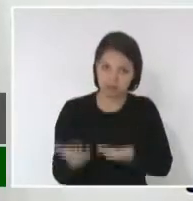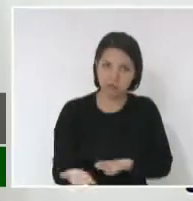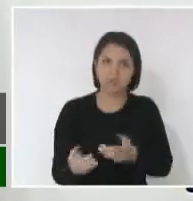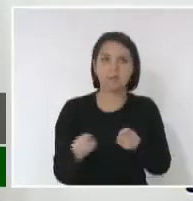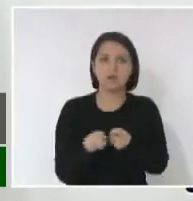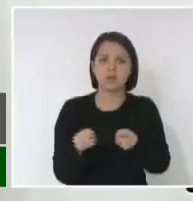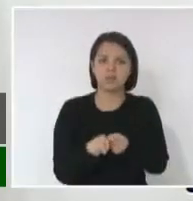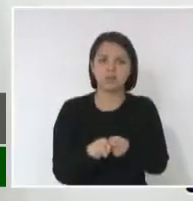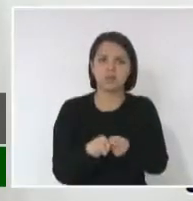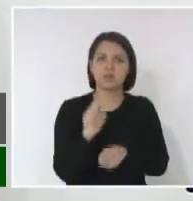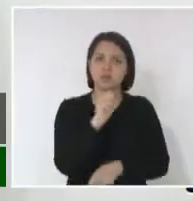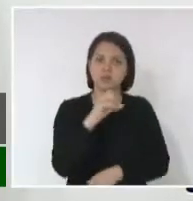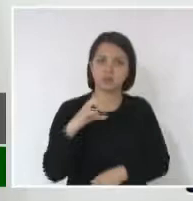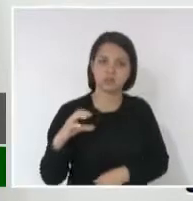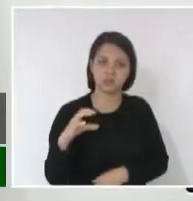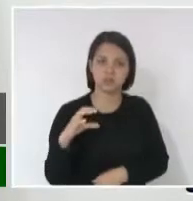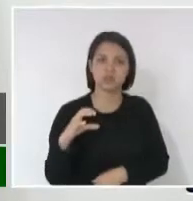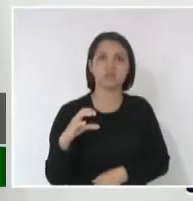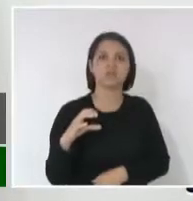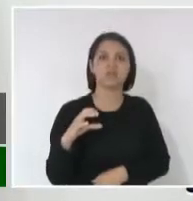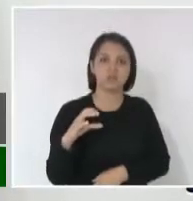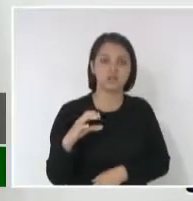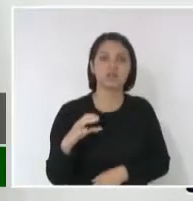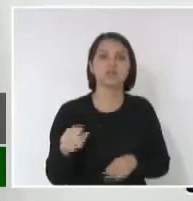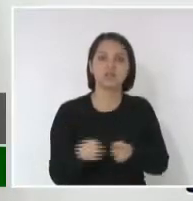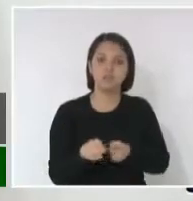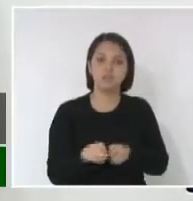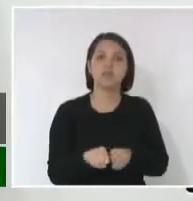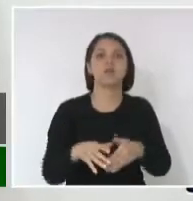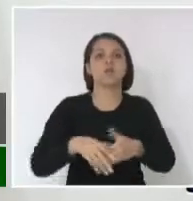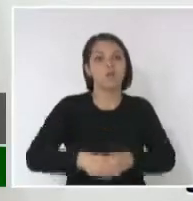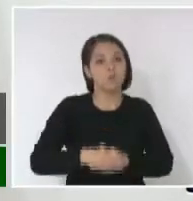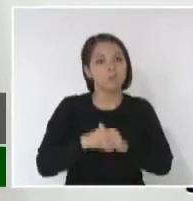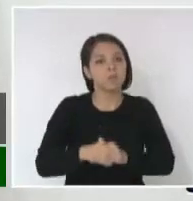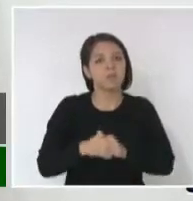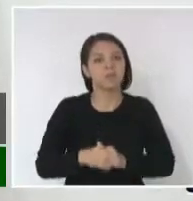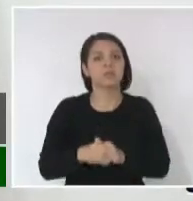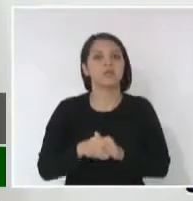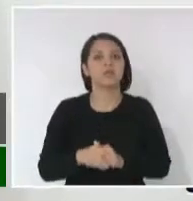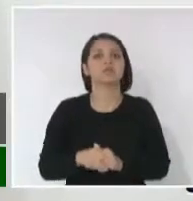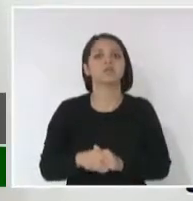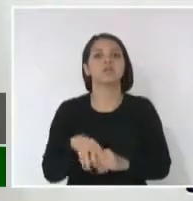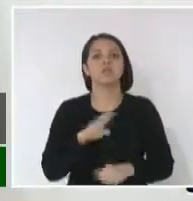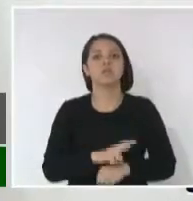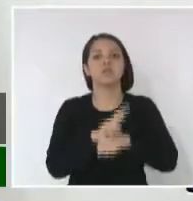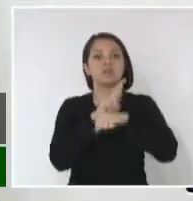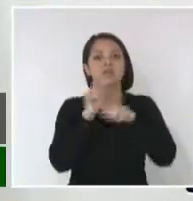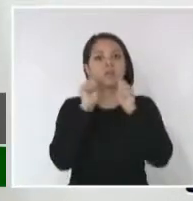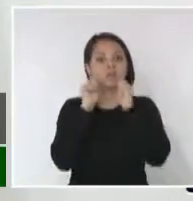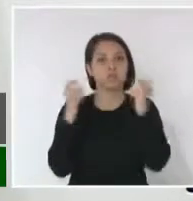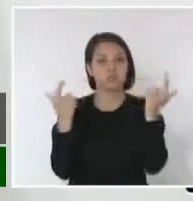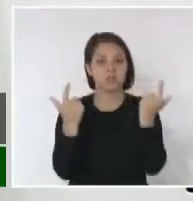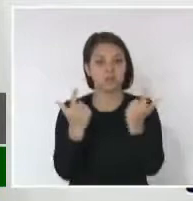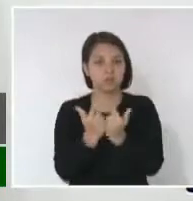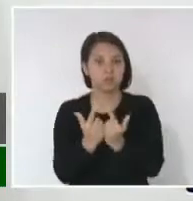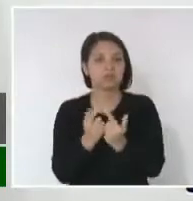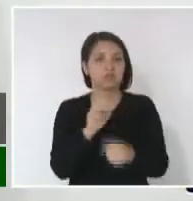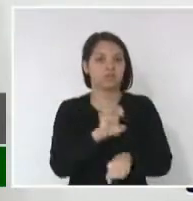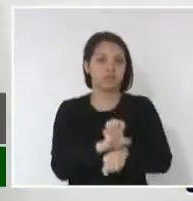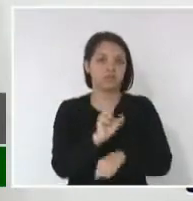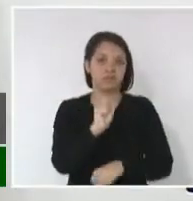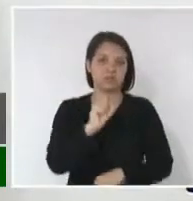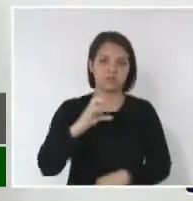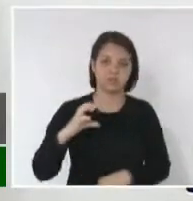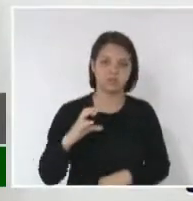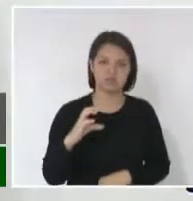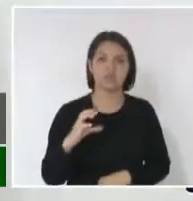parabéns à família Klaumann e nossos cumprimentos em nome da Assembleia Legislativa do Estado de Santa Catarina,